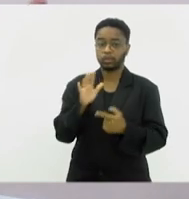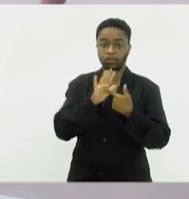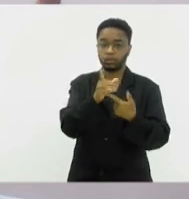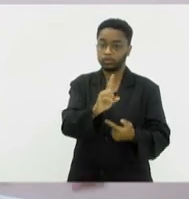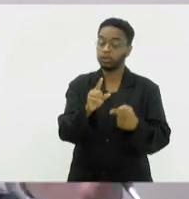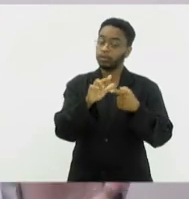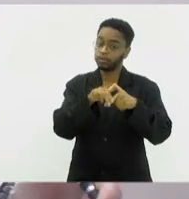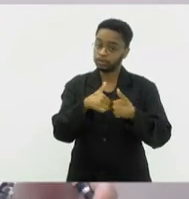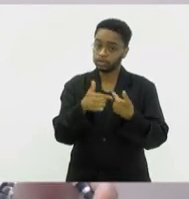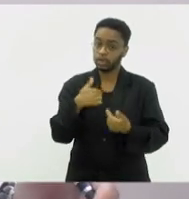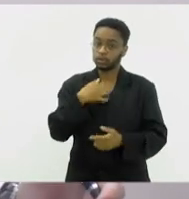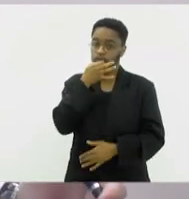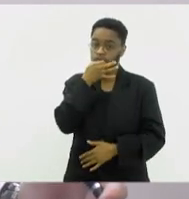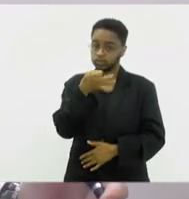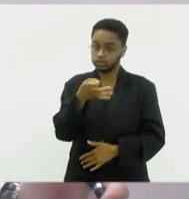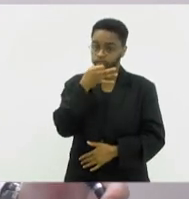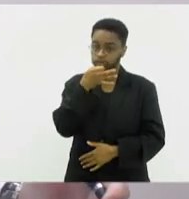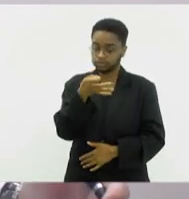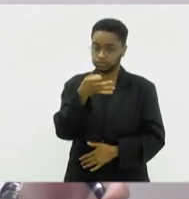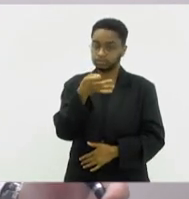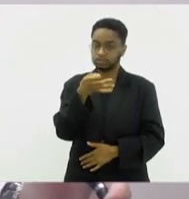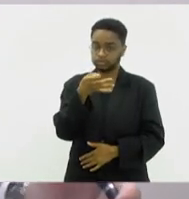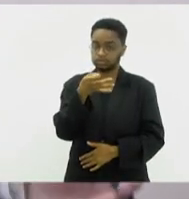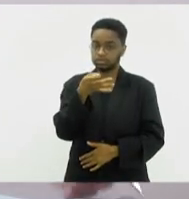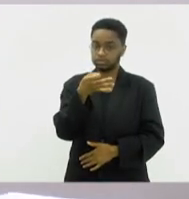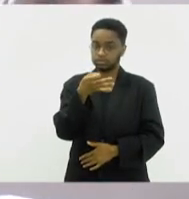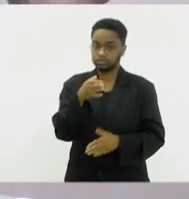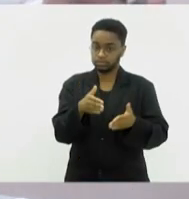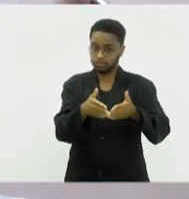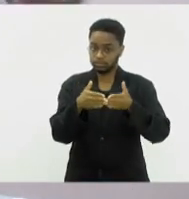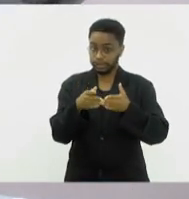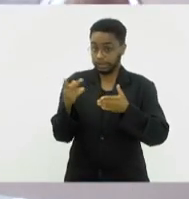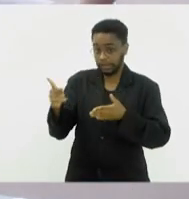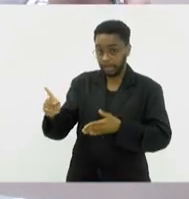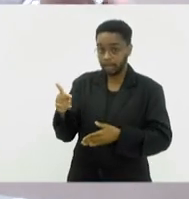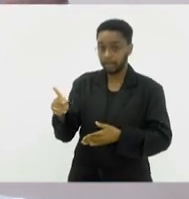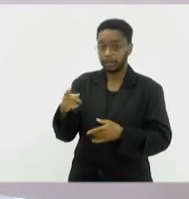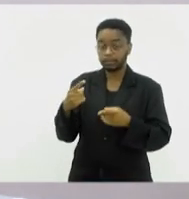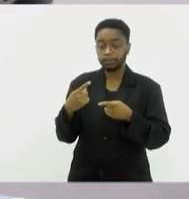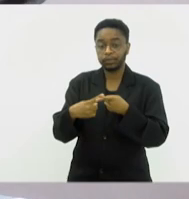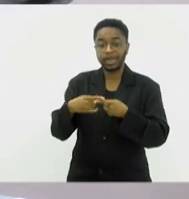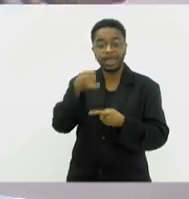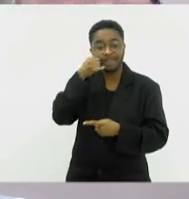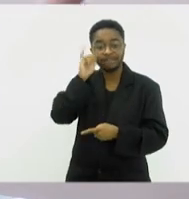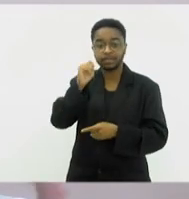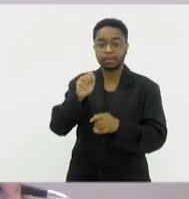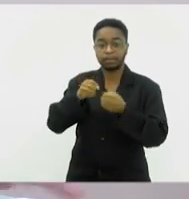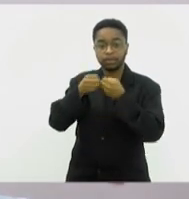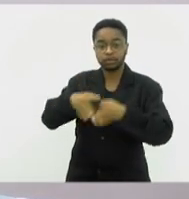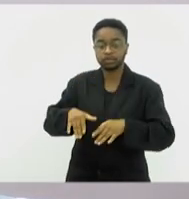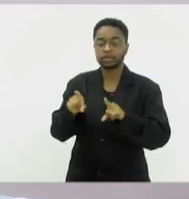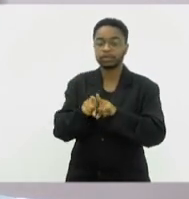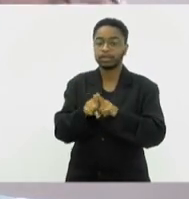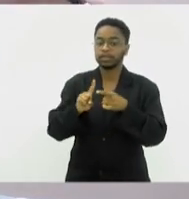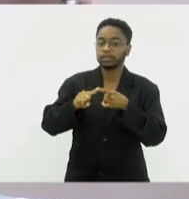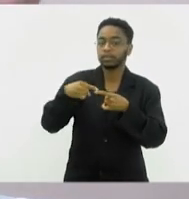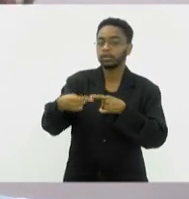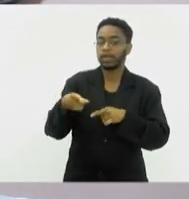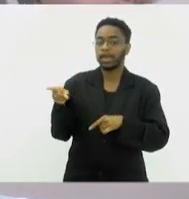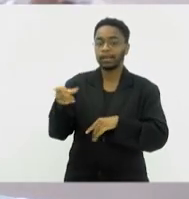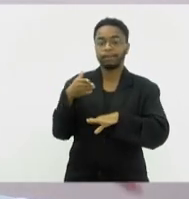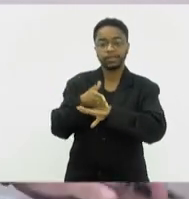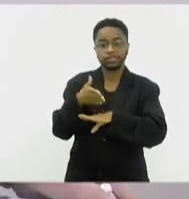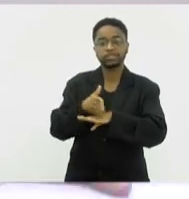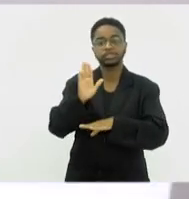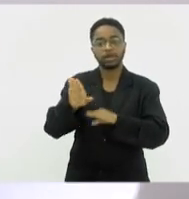isso que eu estou sugerindo a suspensão no caso da Anne, para que ela não seja prejudicada e depois participe já com todas